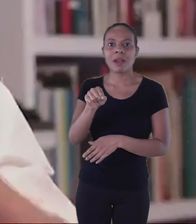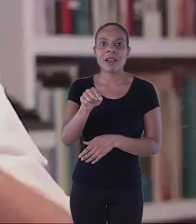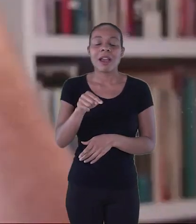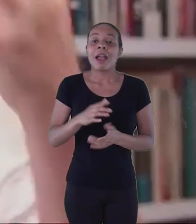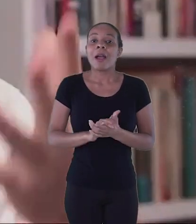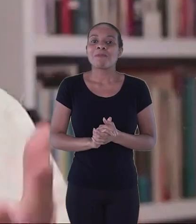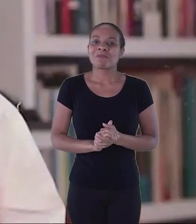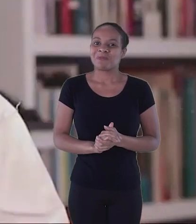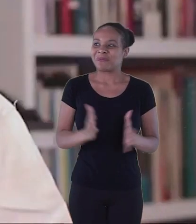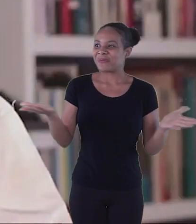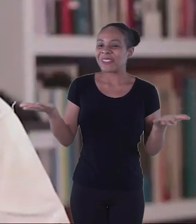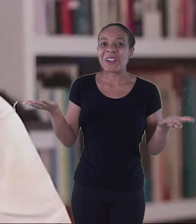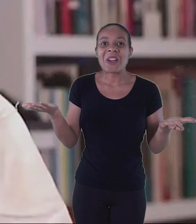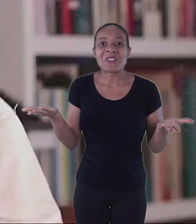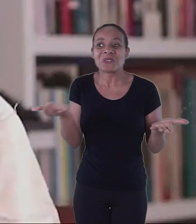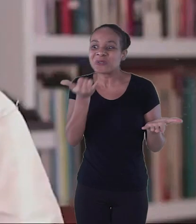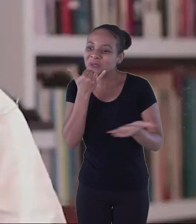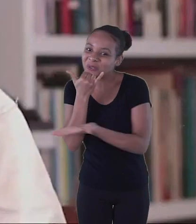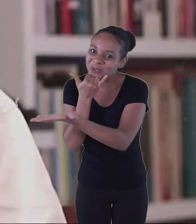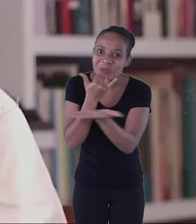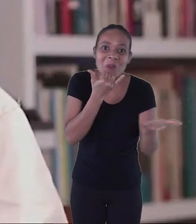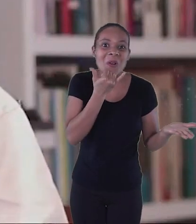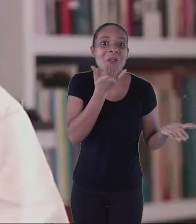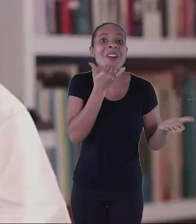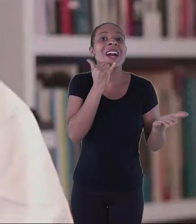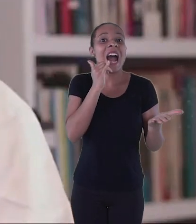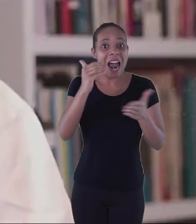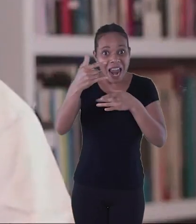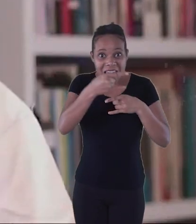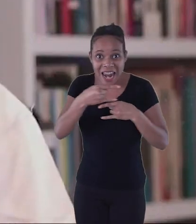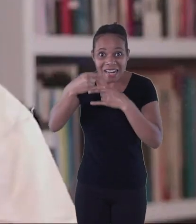desculpa aí, mas já entrou no ar.